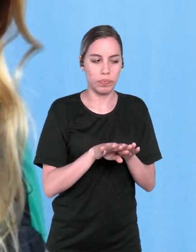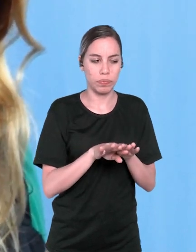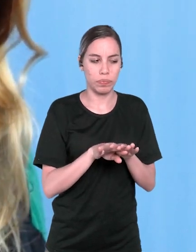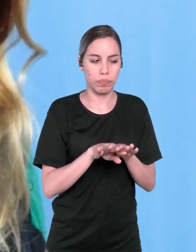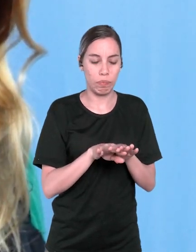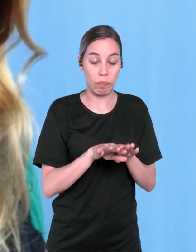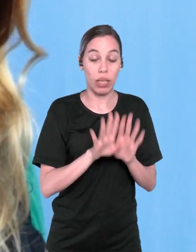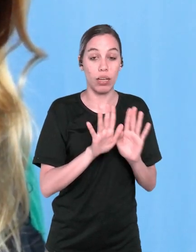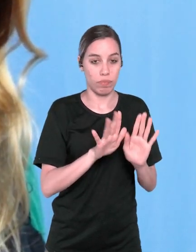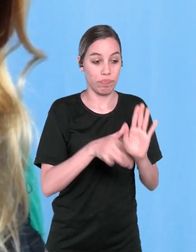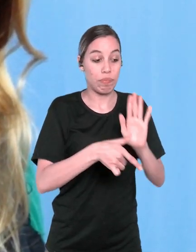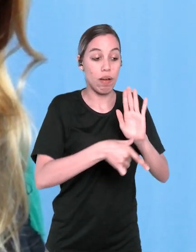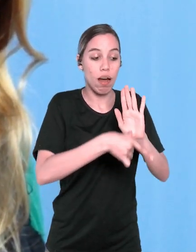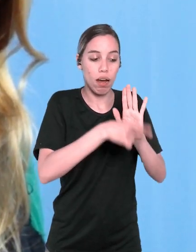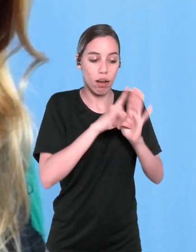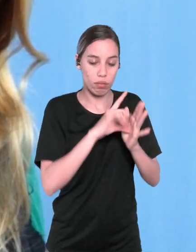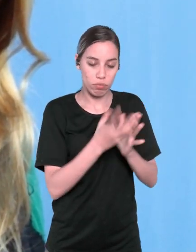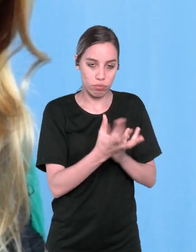a gente,